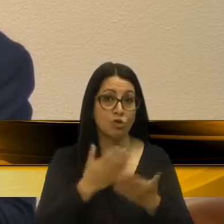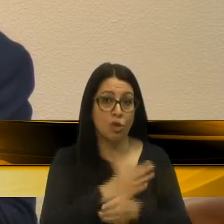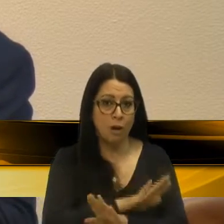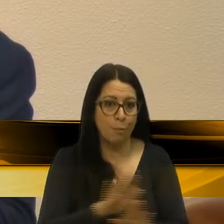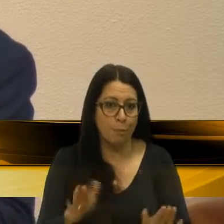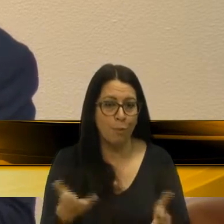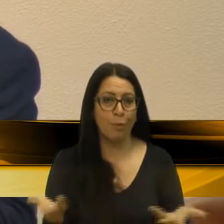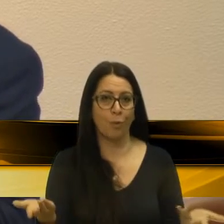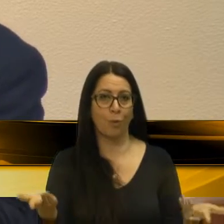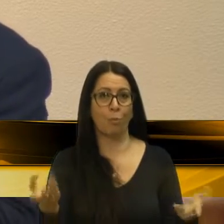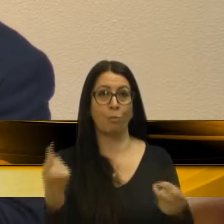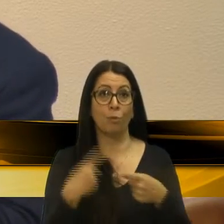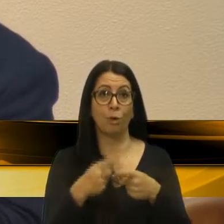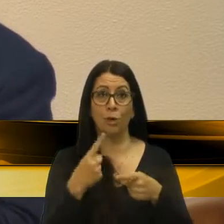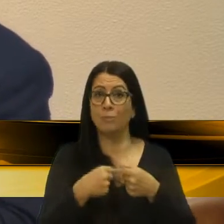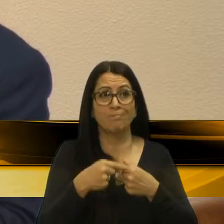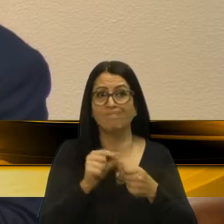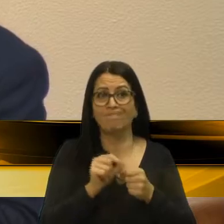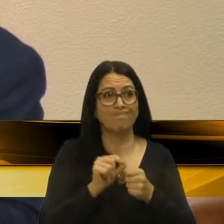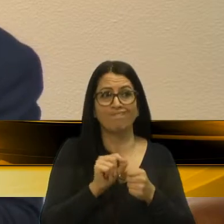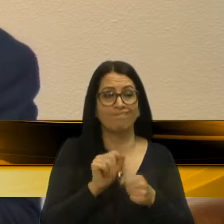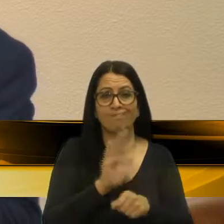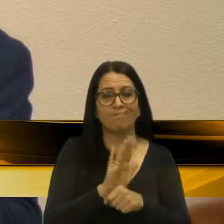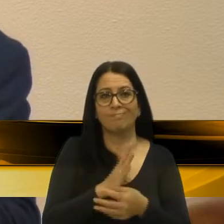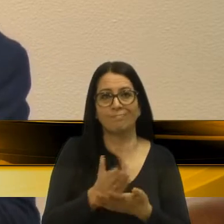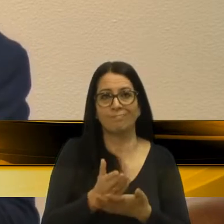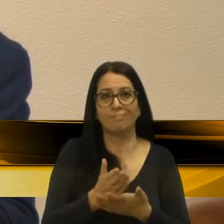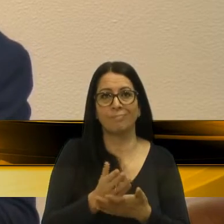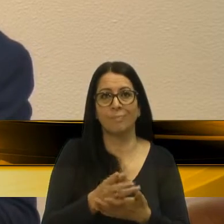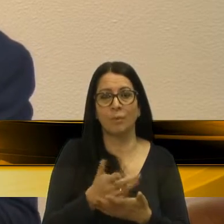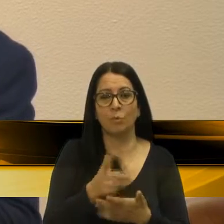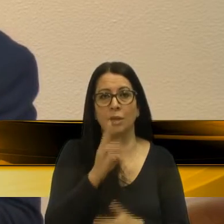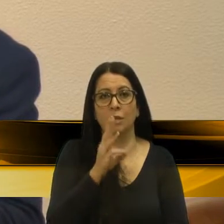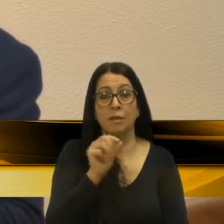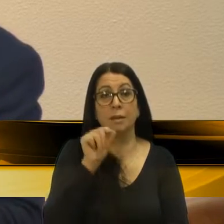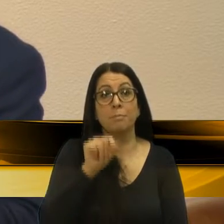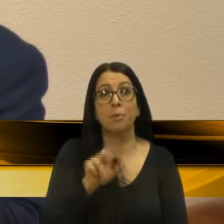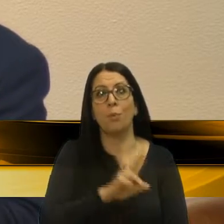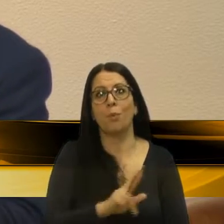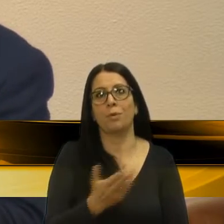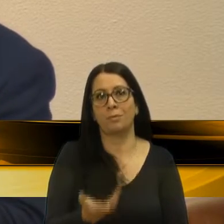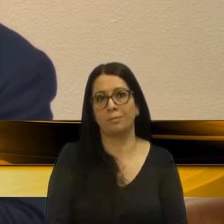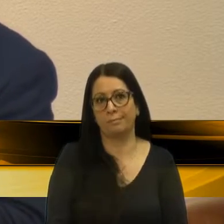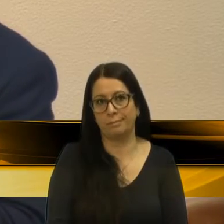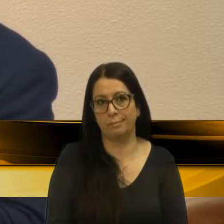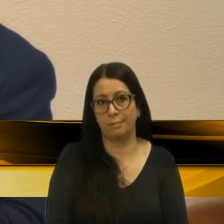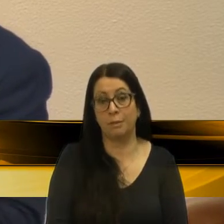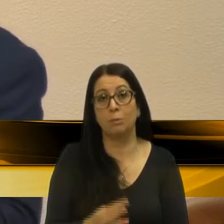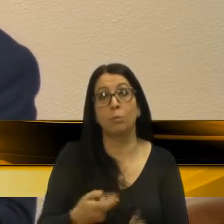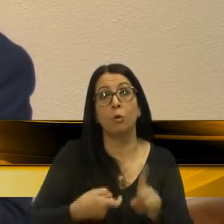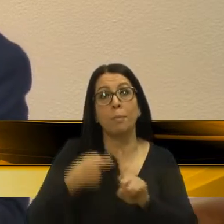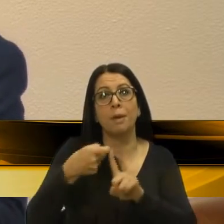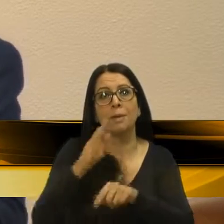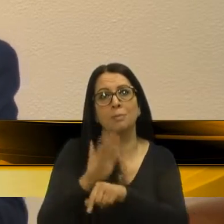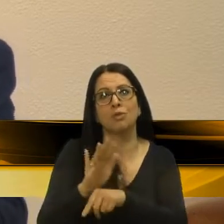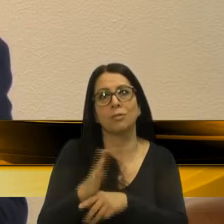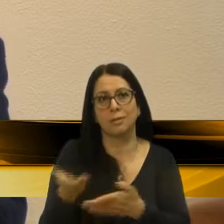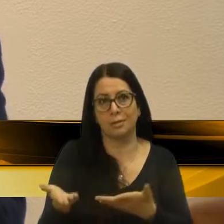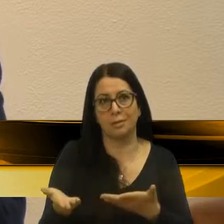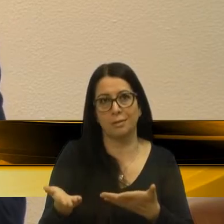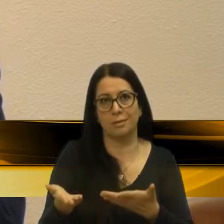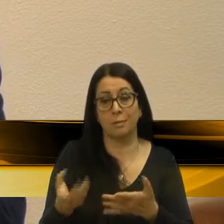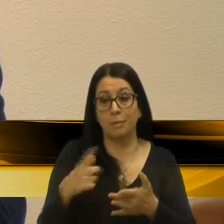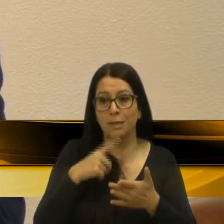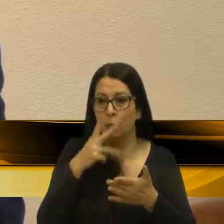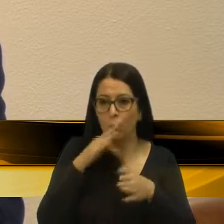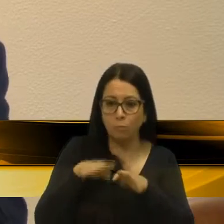acabou, porque o município não faz a sua contrapartida, não tem 30 mil reais por mês para ajudar a, pelo menos, manter